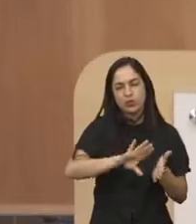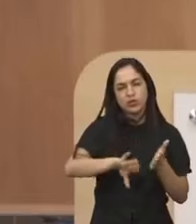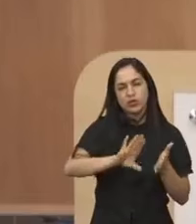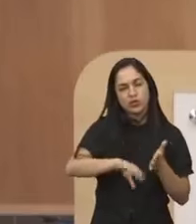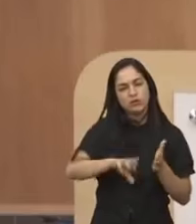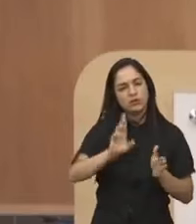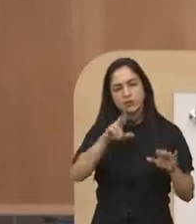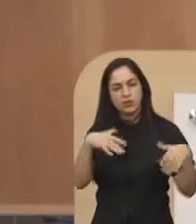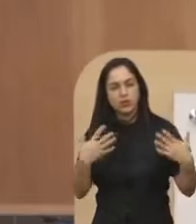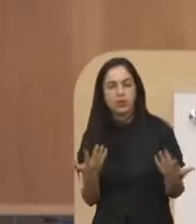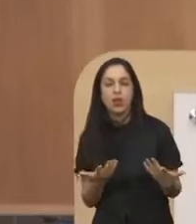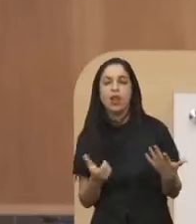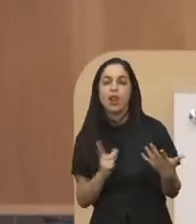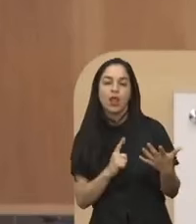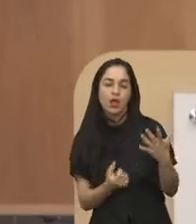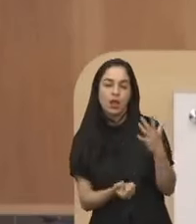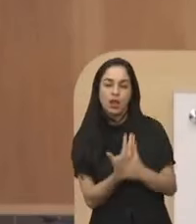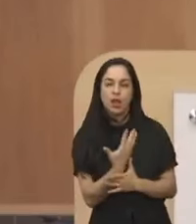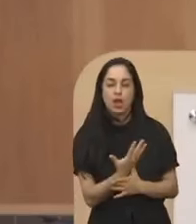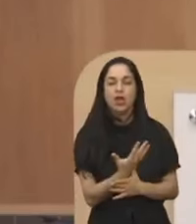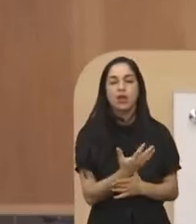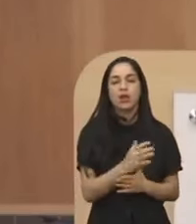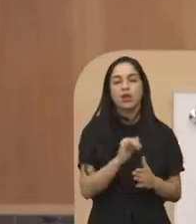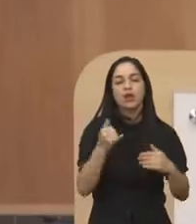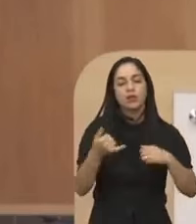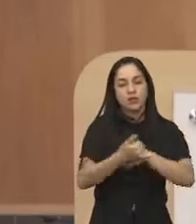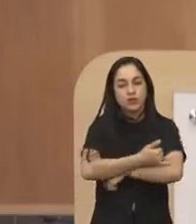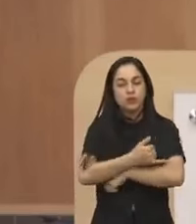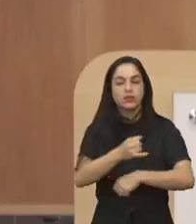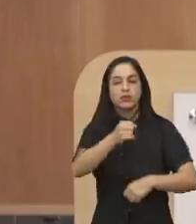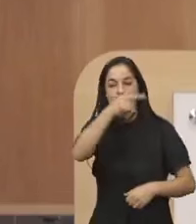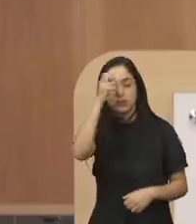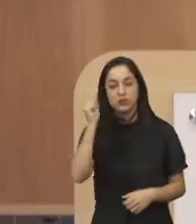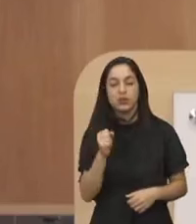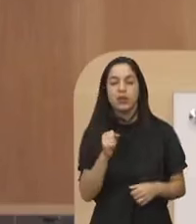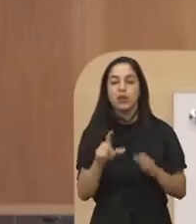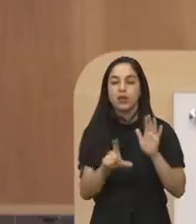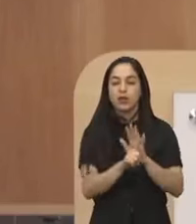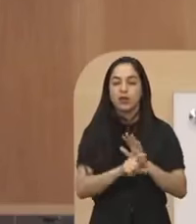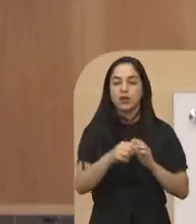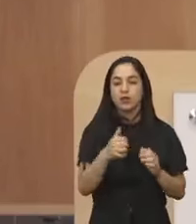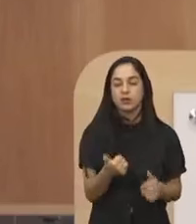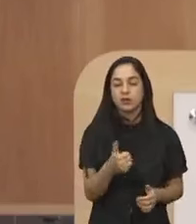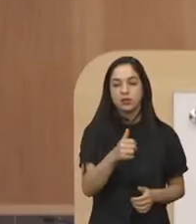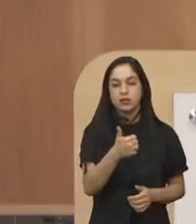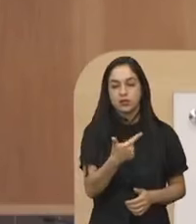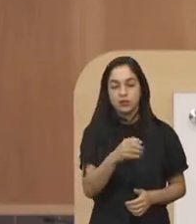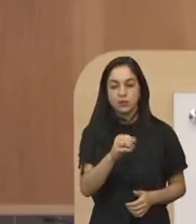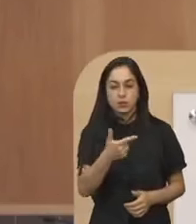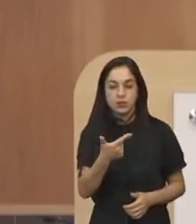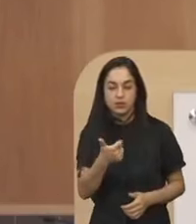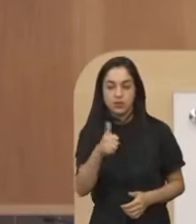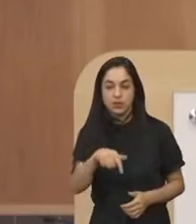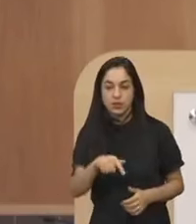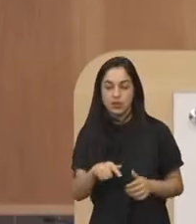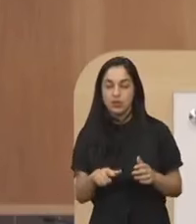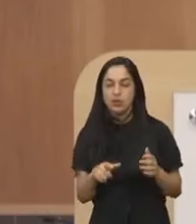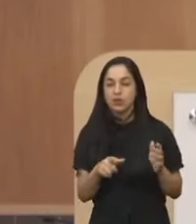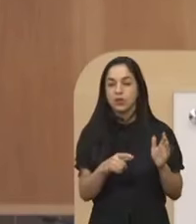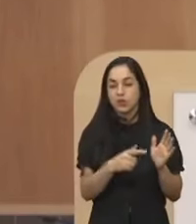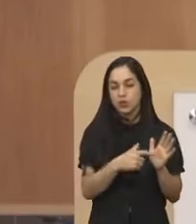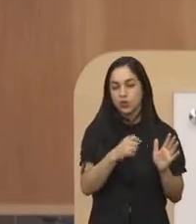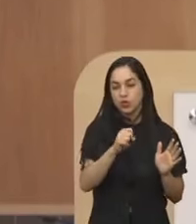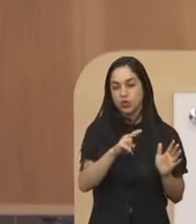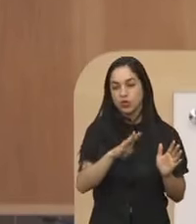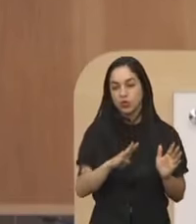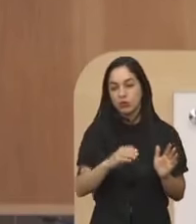caput é: ficam criadas a estrutura Secretaria de Infraestrutura Municipal, prevista na Lei 6.101, de 2 de fevereiro de 2017, as seguintes subprefeituras. Você retirando